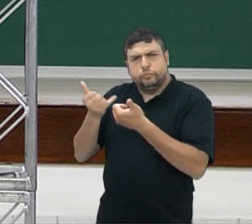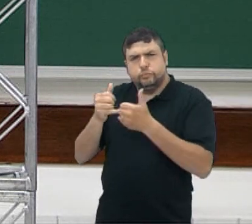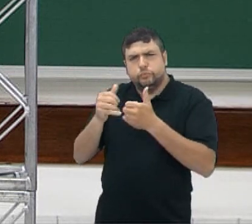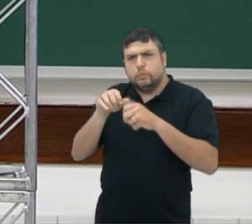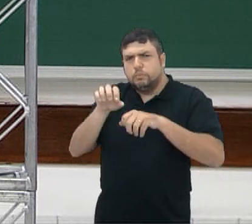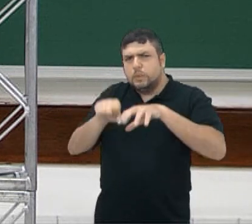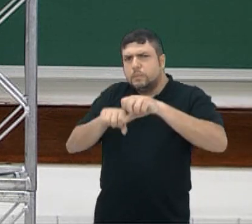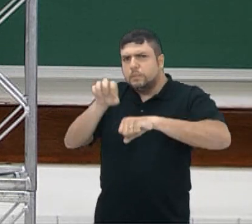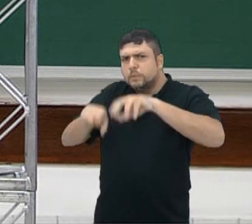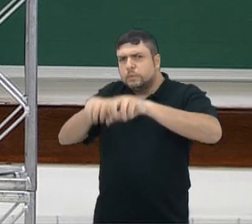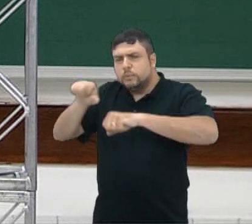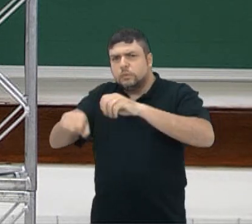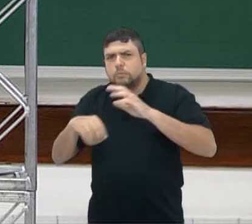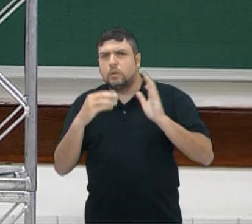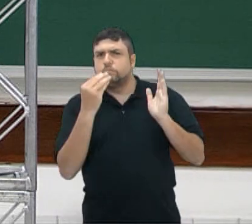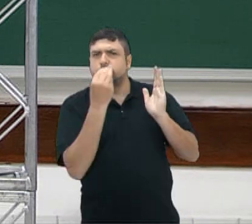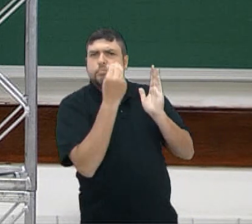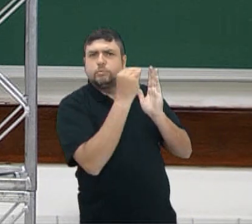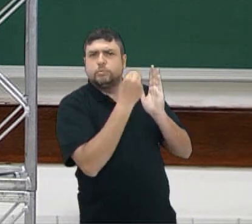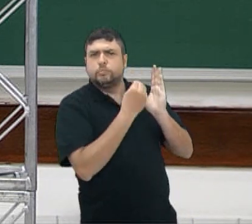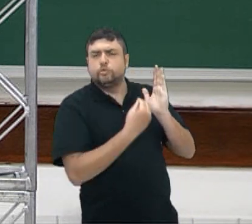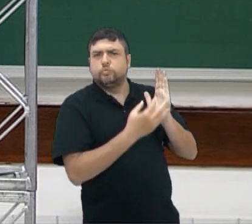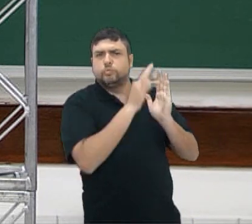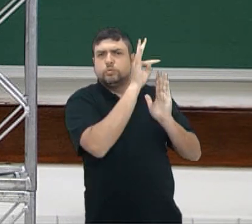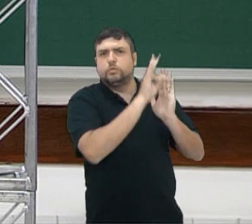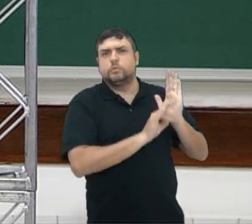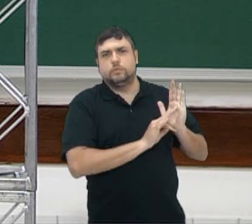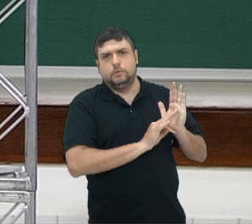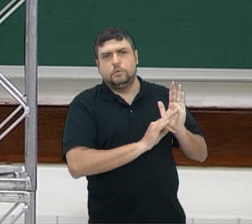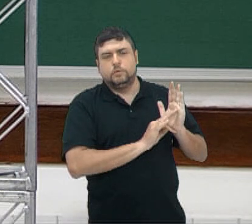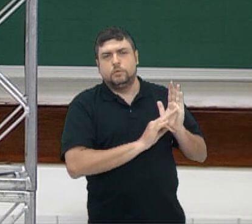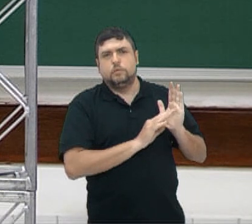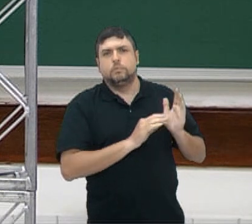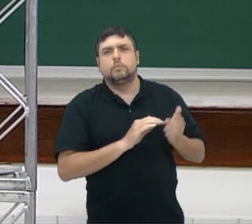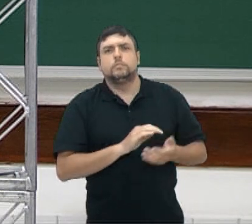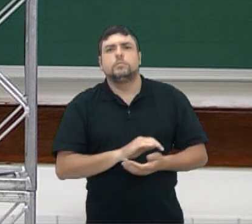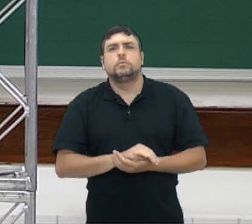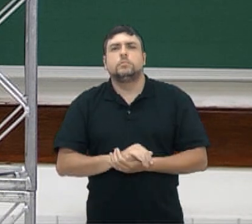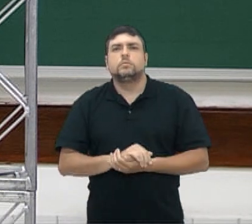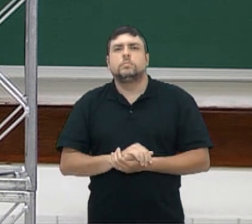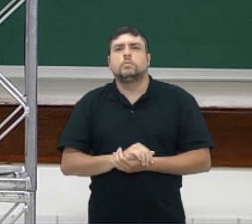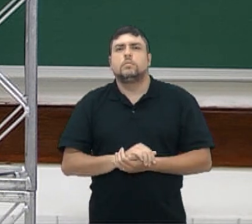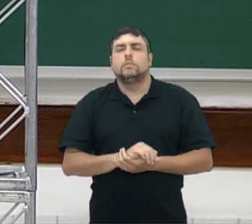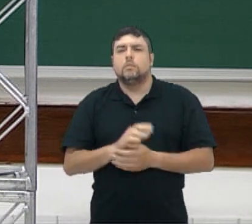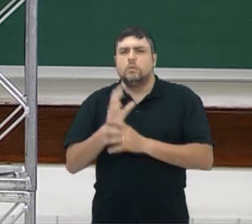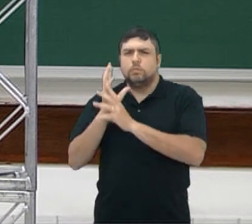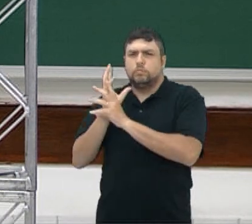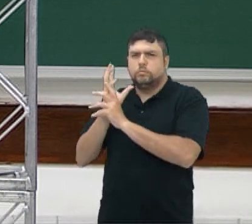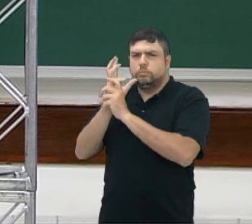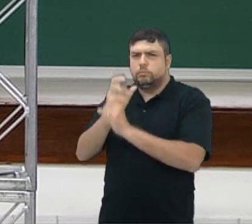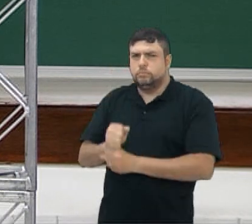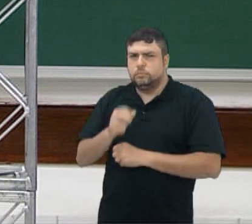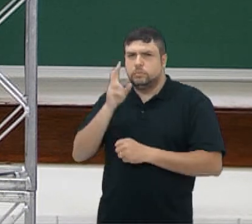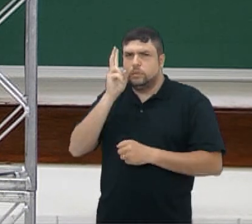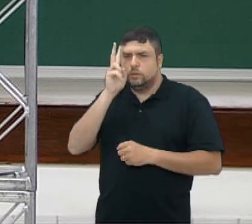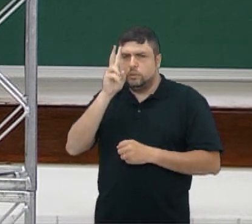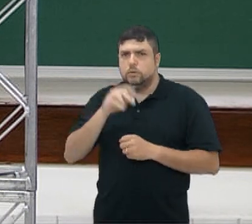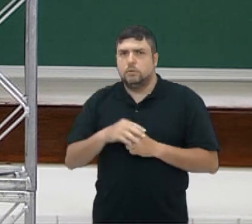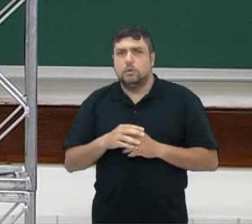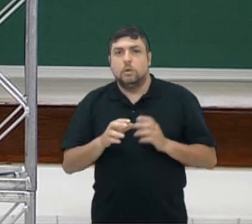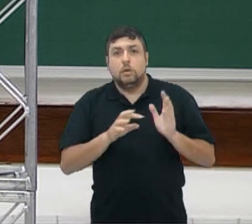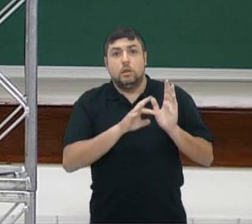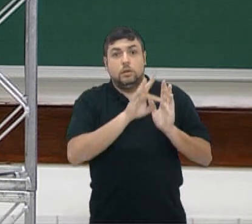opinião, é um dos procedimentos usados. Mas já vamos ver isso com calma. Vamos só relembrar. Todos esses